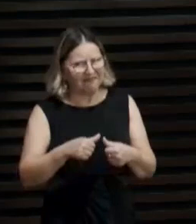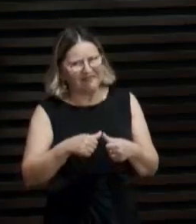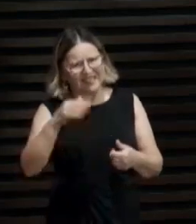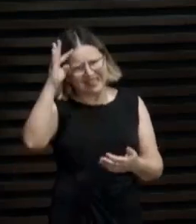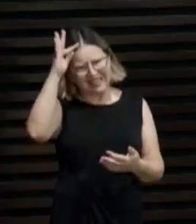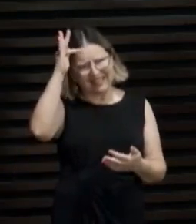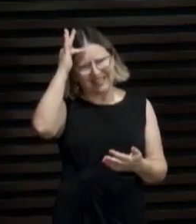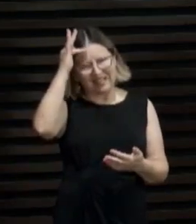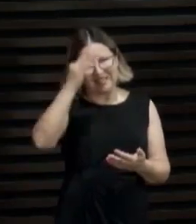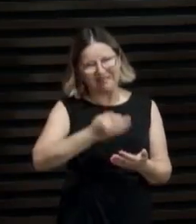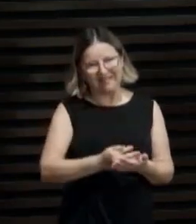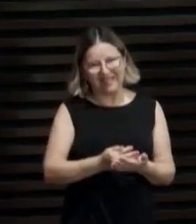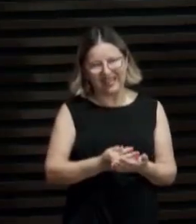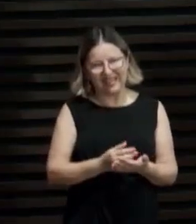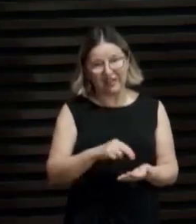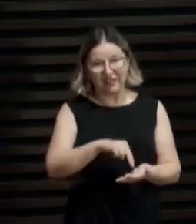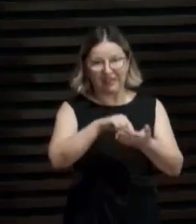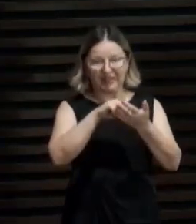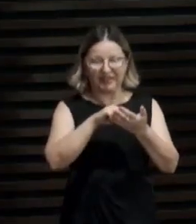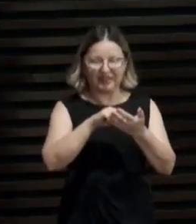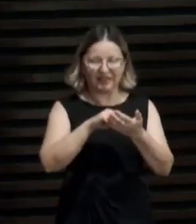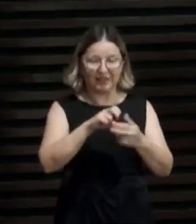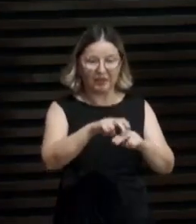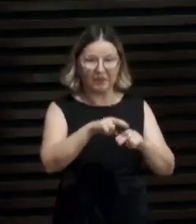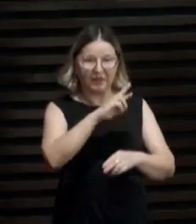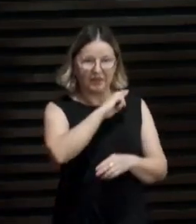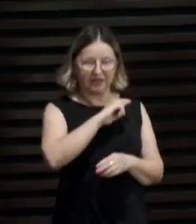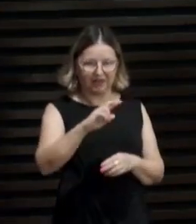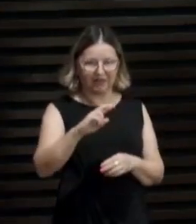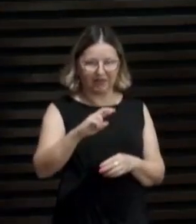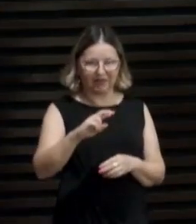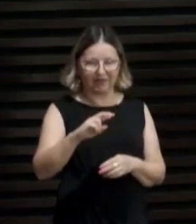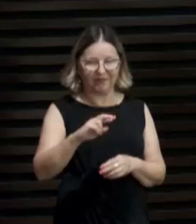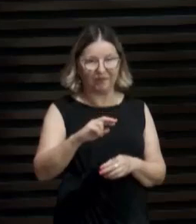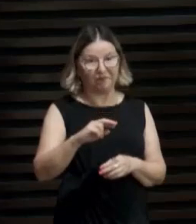sustentada pelas religiões monoteístas, que é o judaísmo.